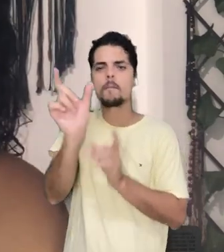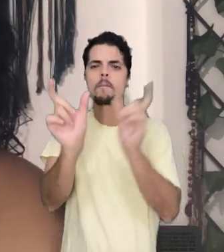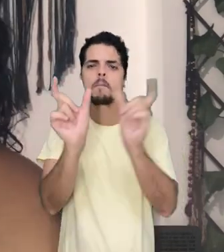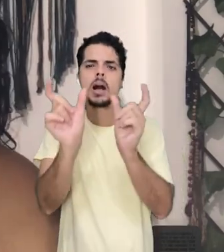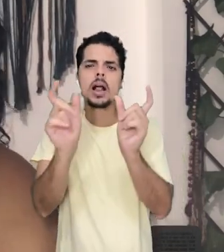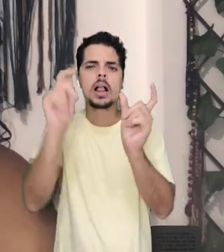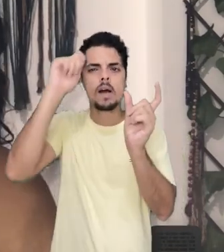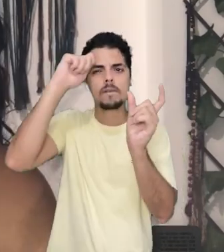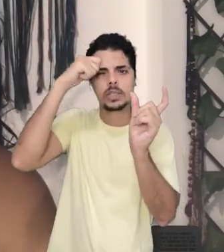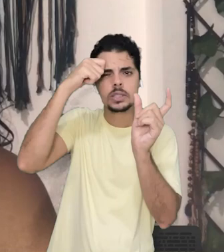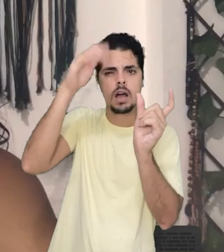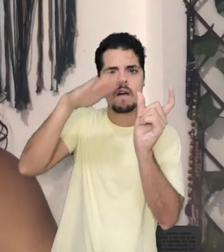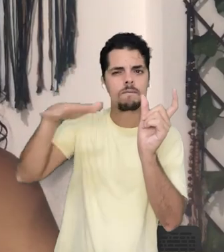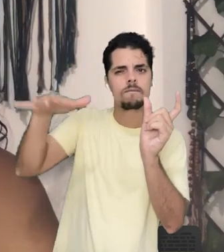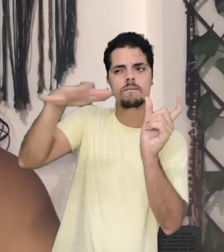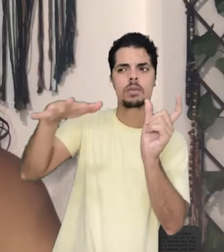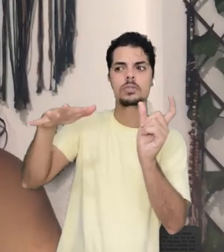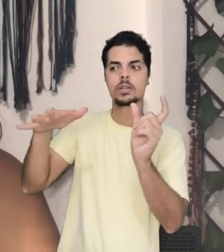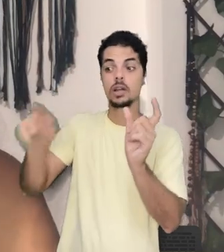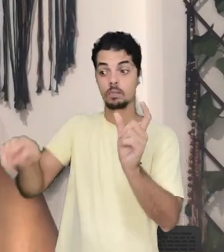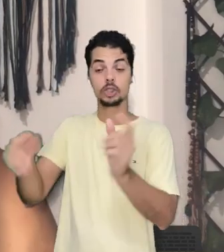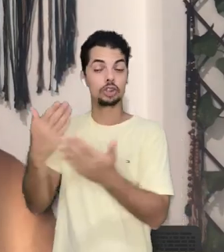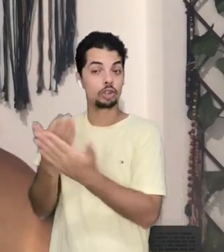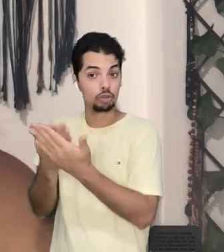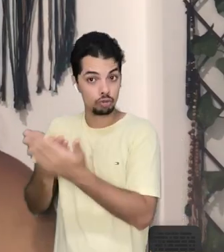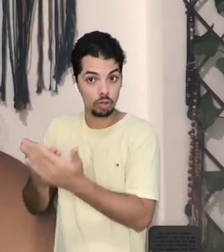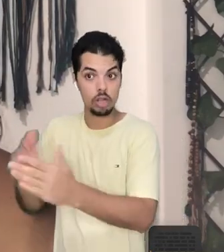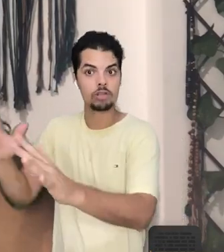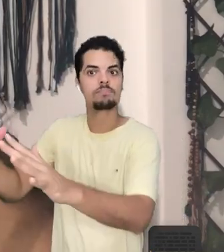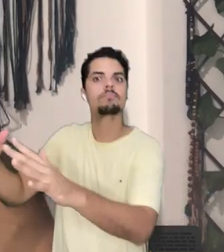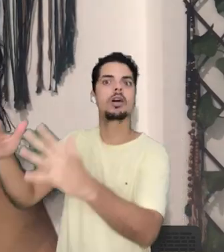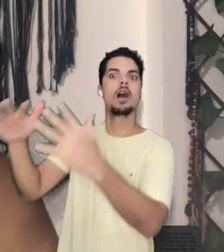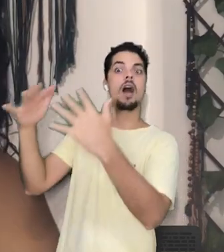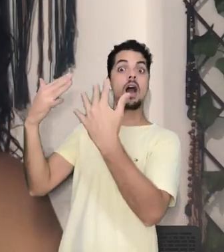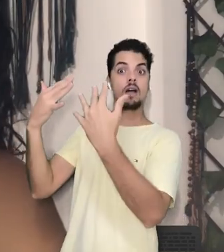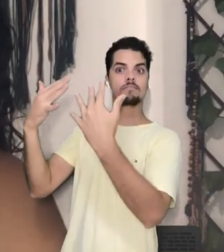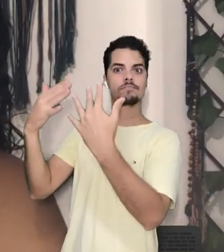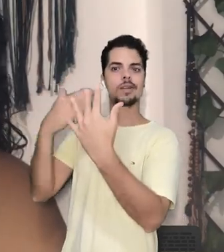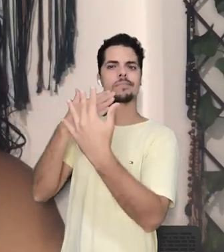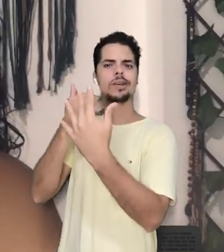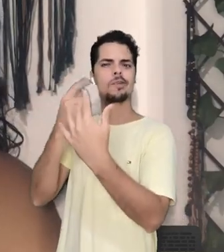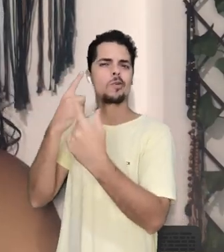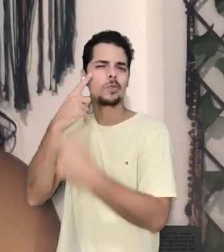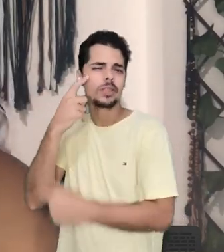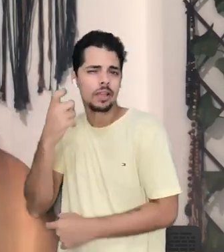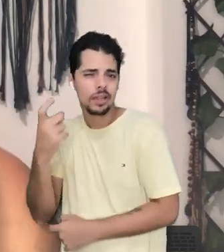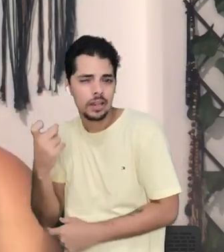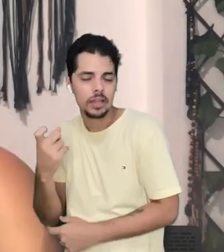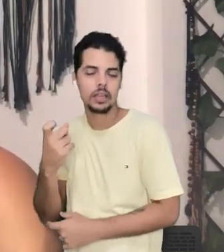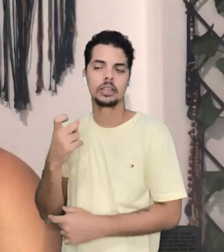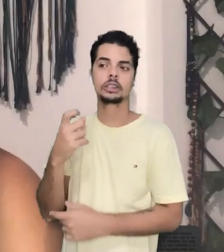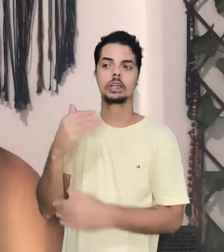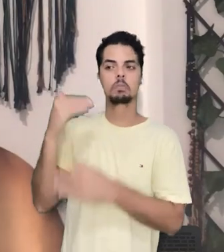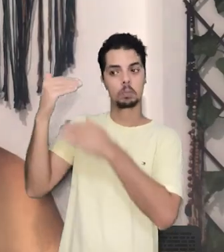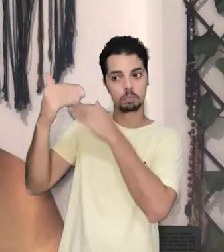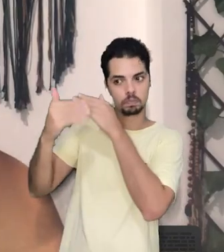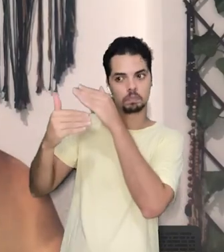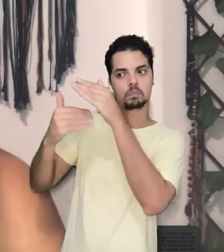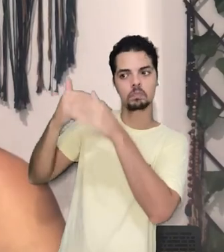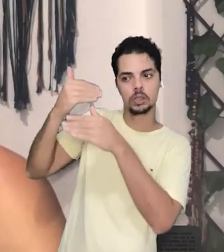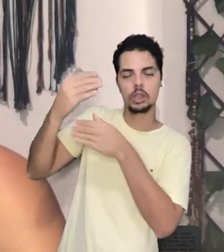africanos, despertem nossos estudantes o interesse pela compreensão de todos esses